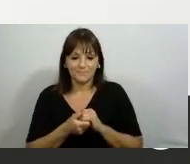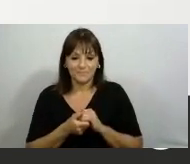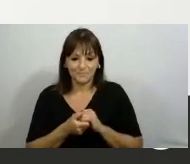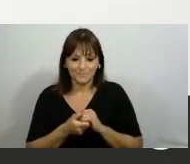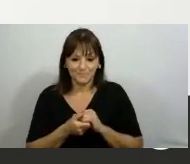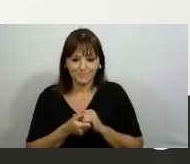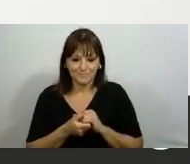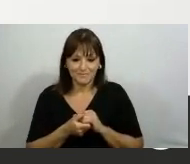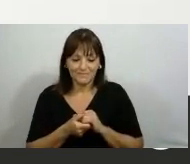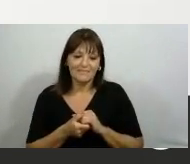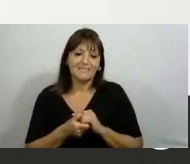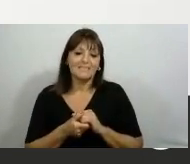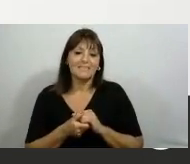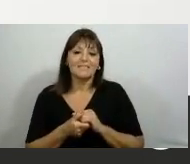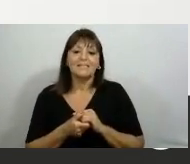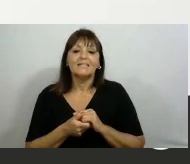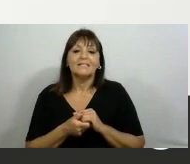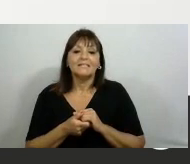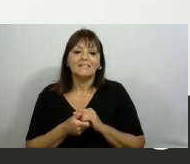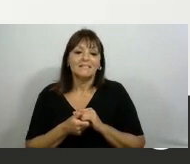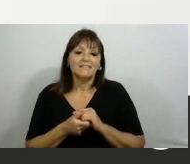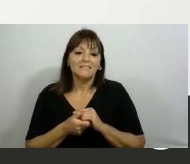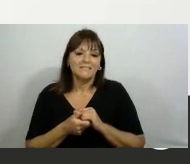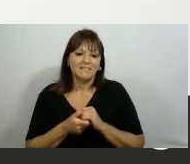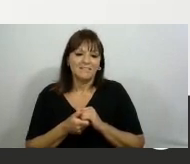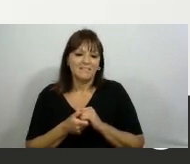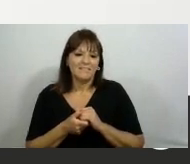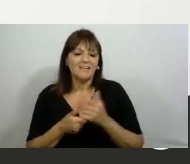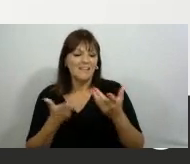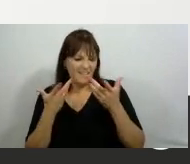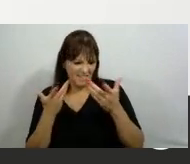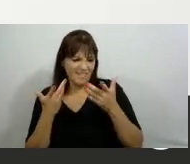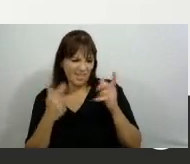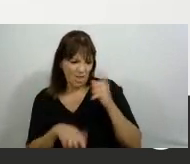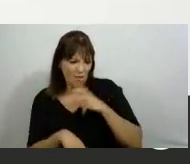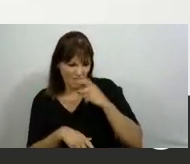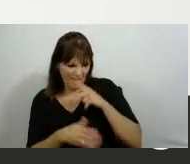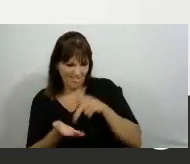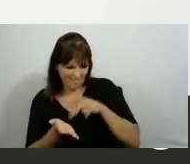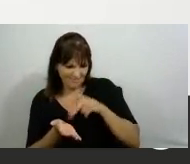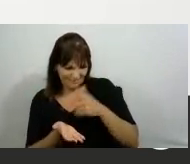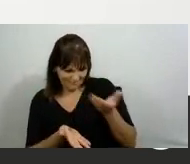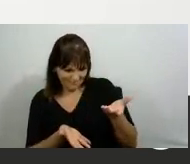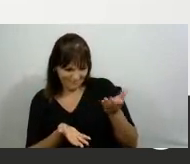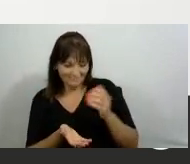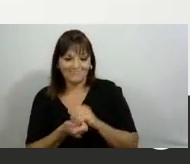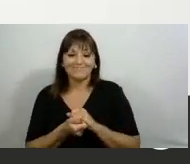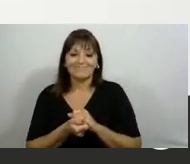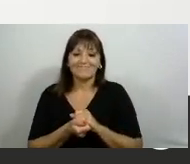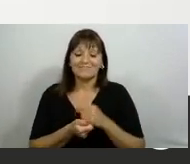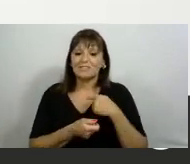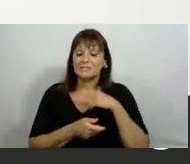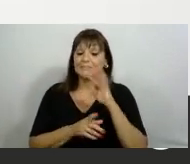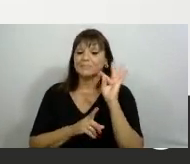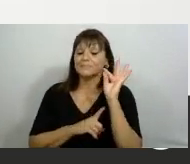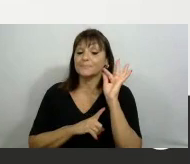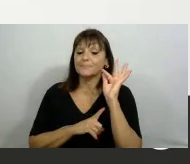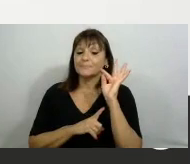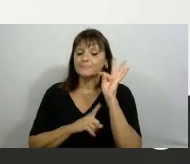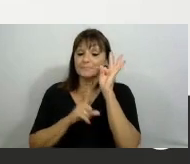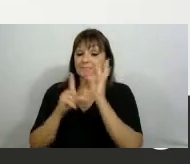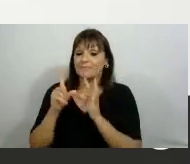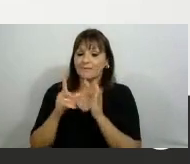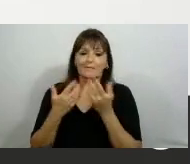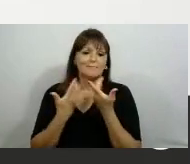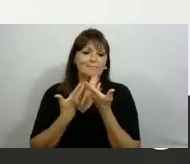Aí, gente, será que a gente quer uma novela mesmo? Agora a gente tem um texto escrito assim, ó, não queremos